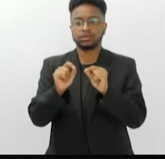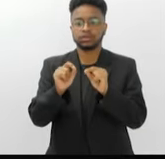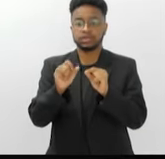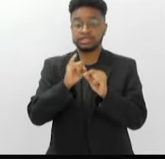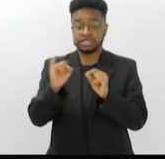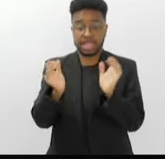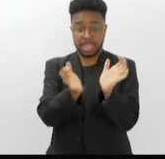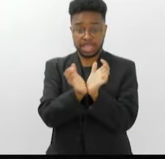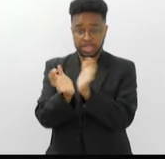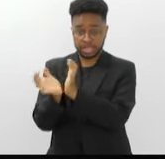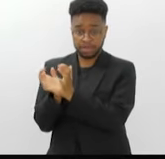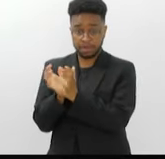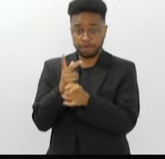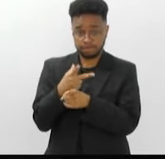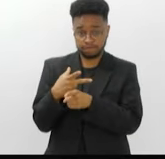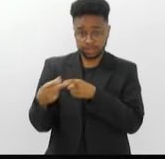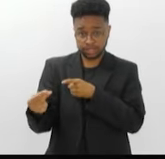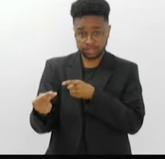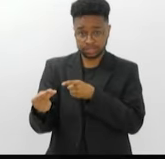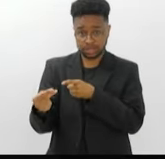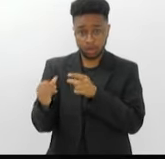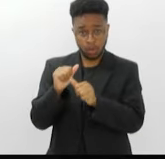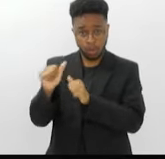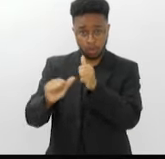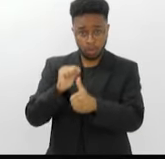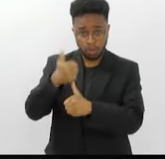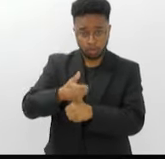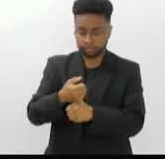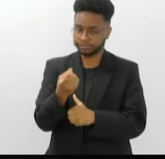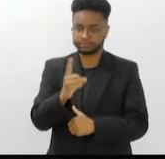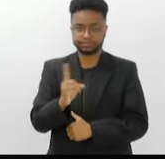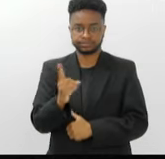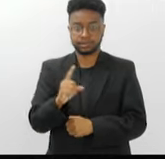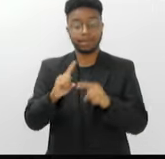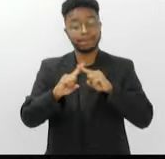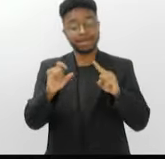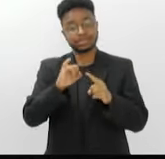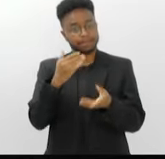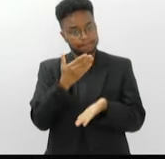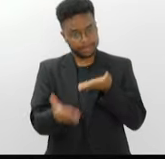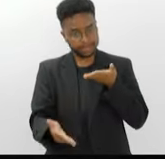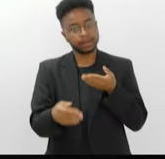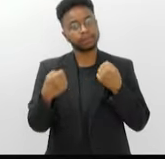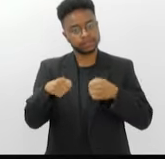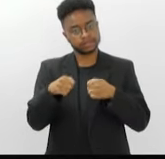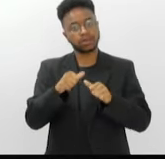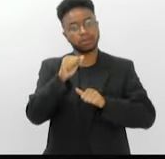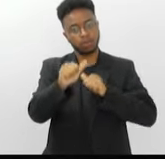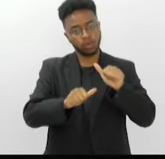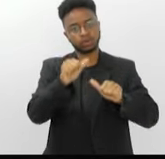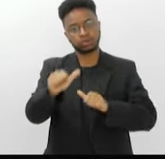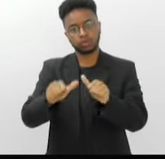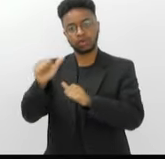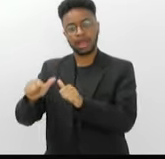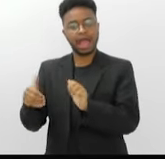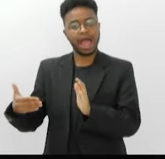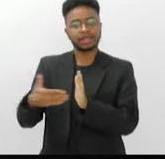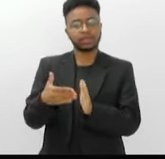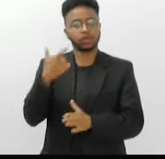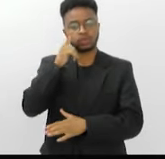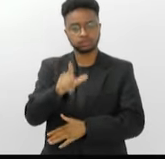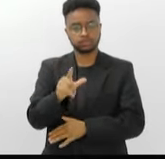se mexe em time que está ganhando, mas time que está perdendo se mexe muito, até acertar os ponteiros.